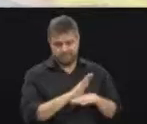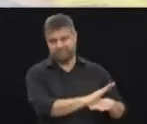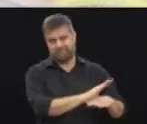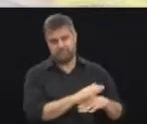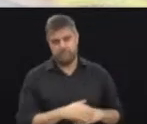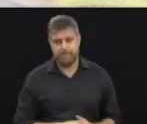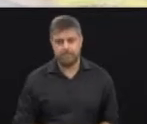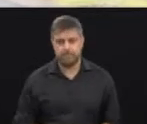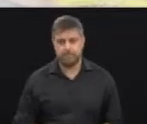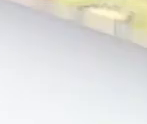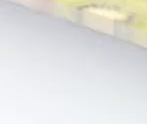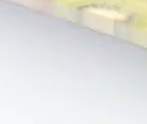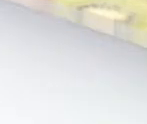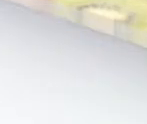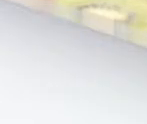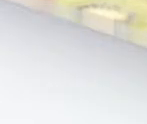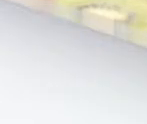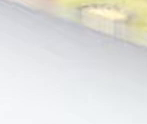mais.